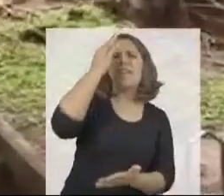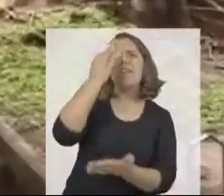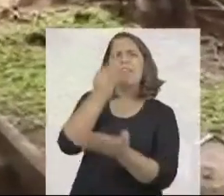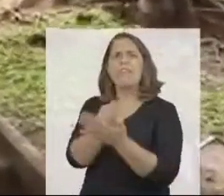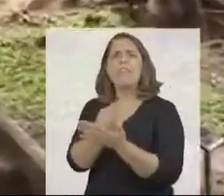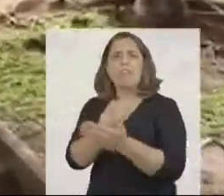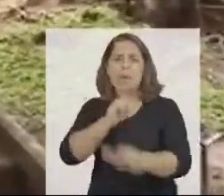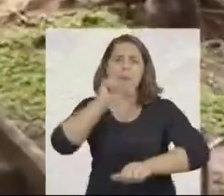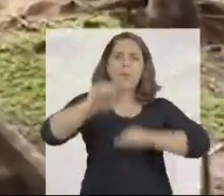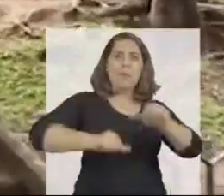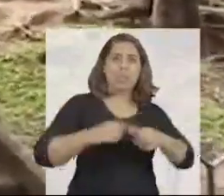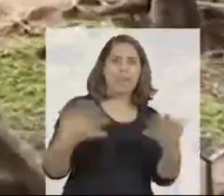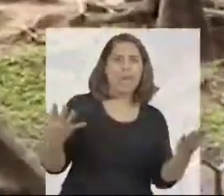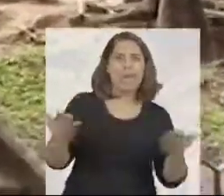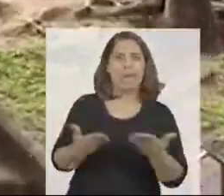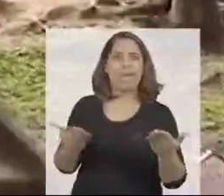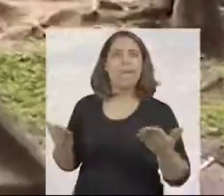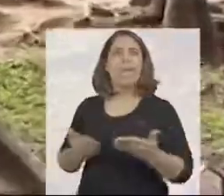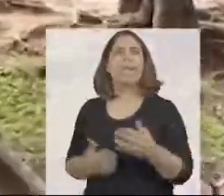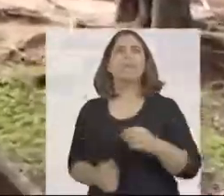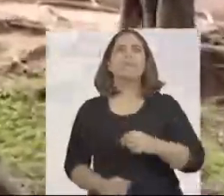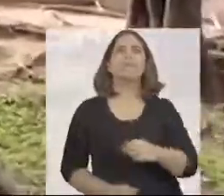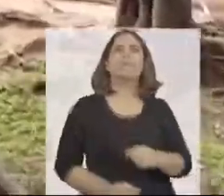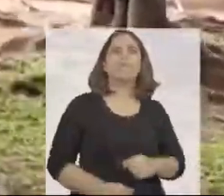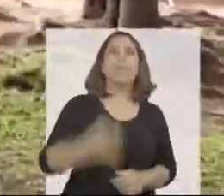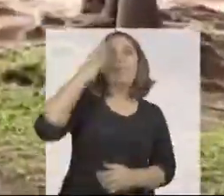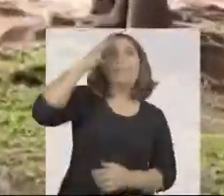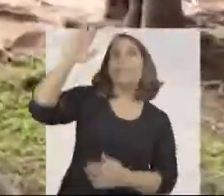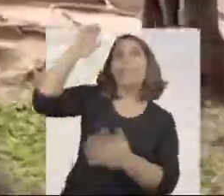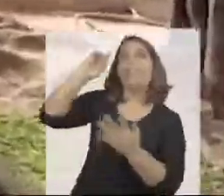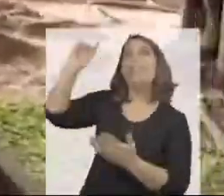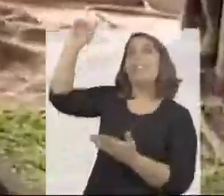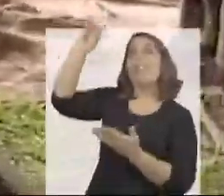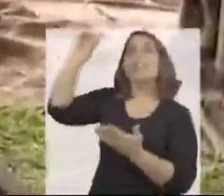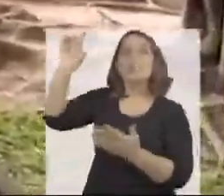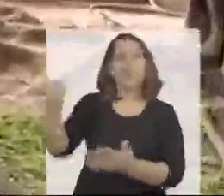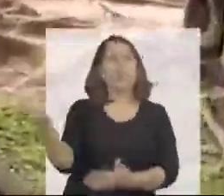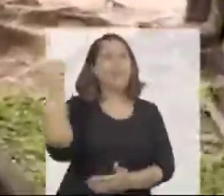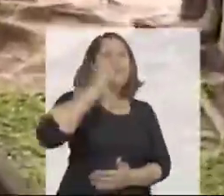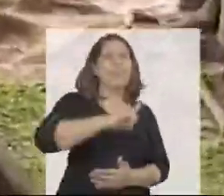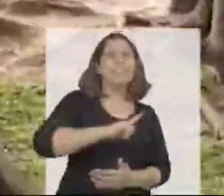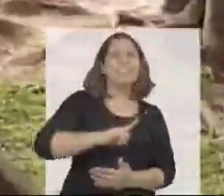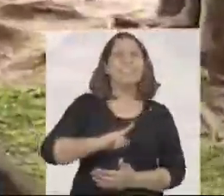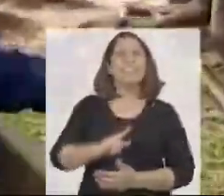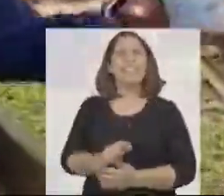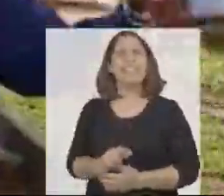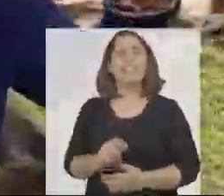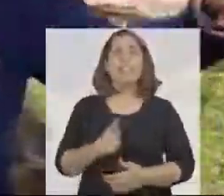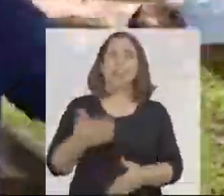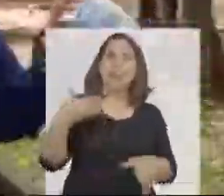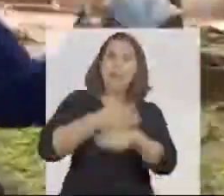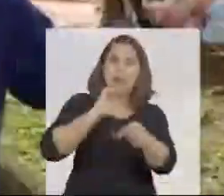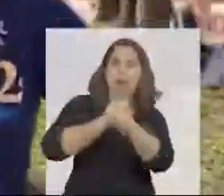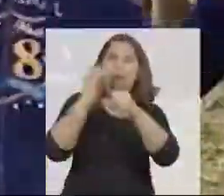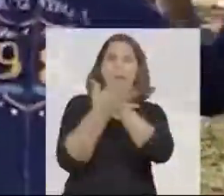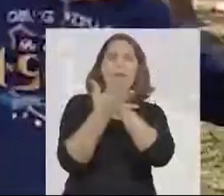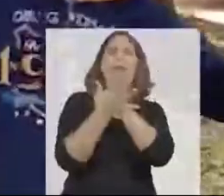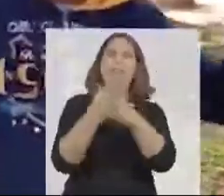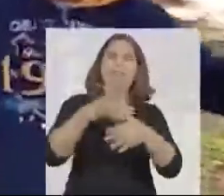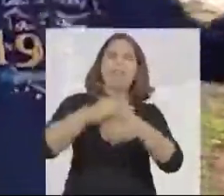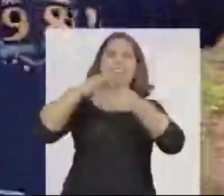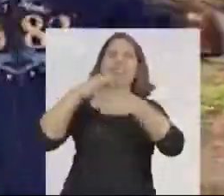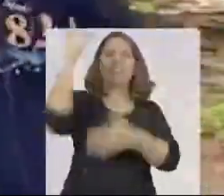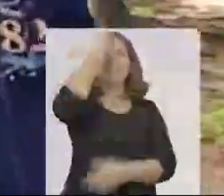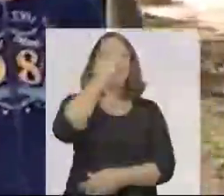Foi com muita fé pra mudar a situação. Graças a Deus, ele conseguiu. Em plena pandemia,